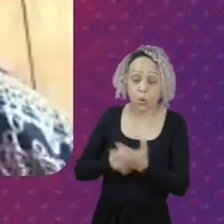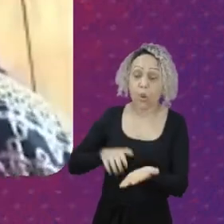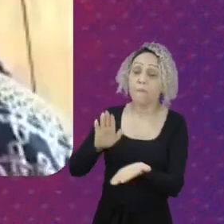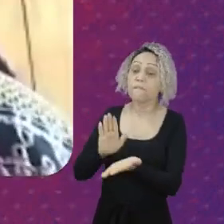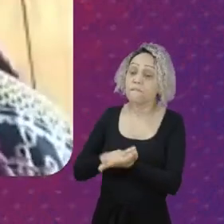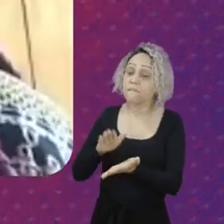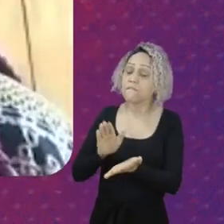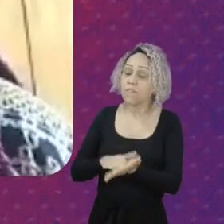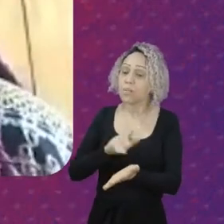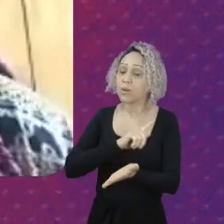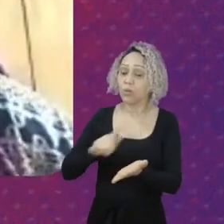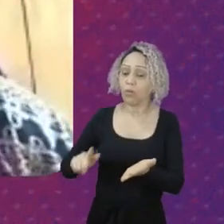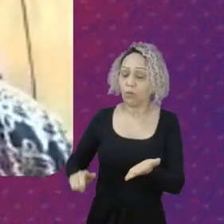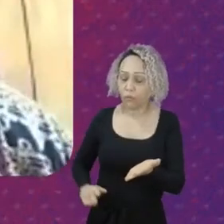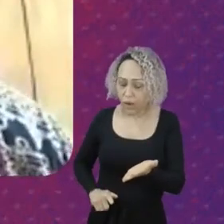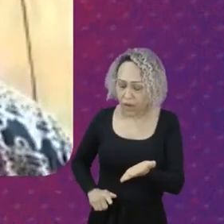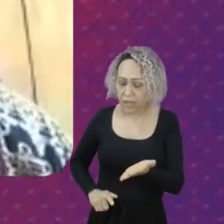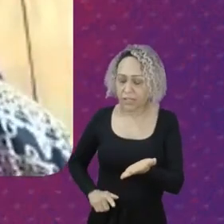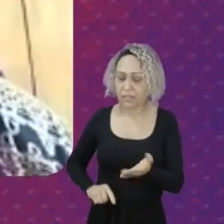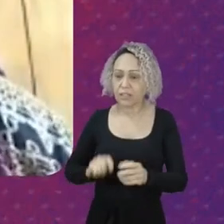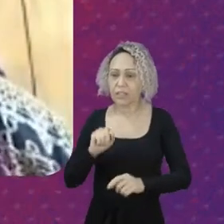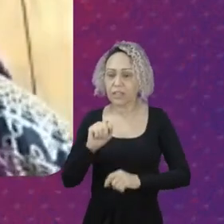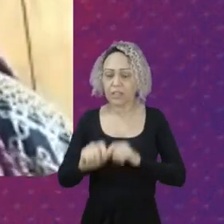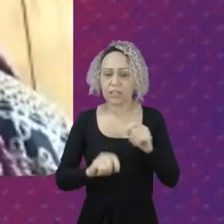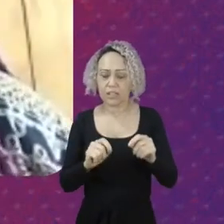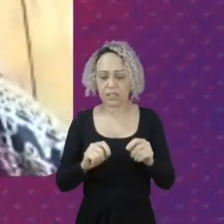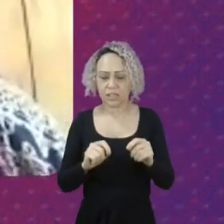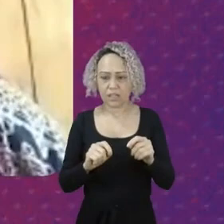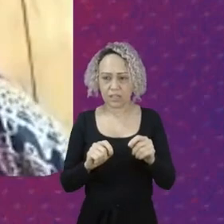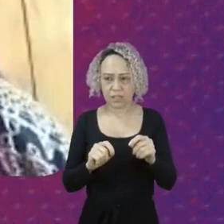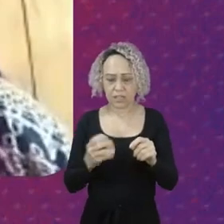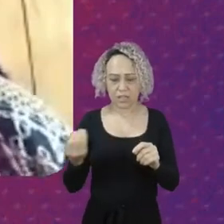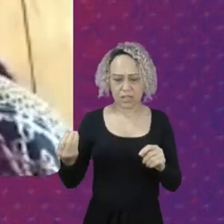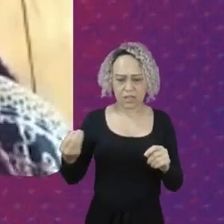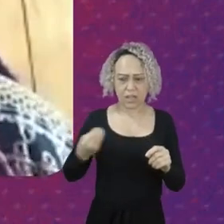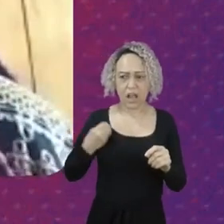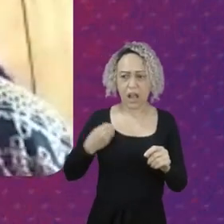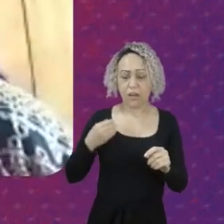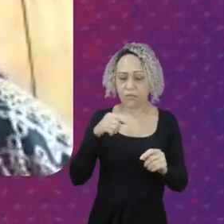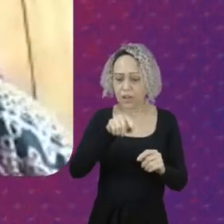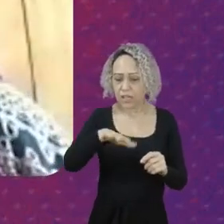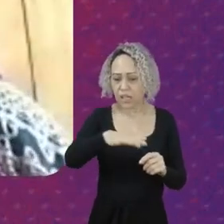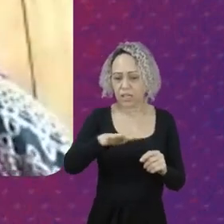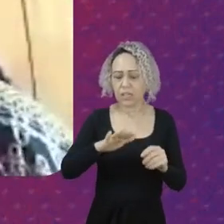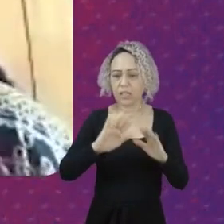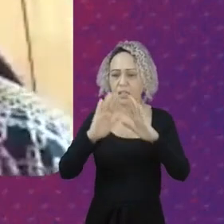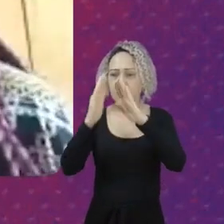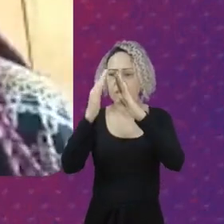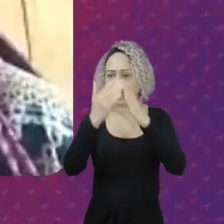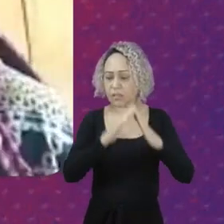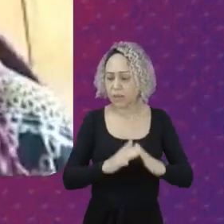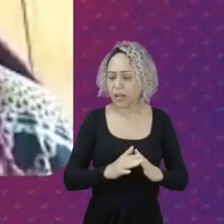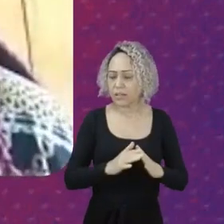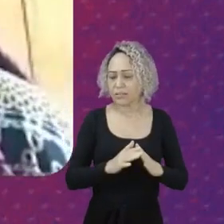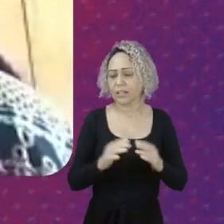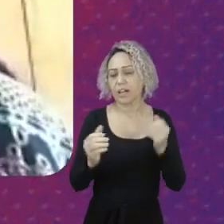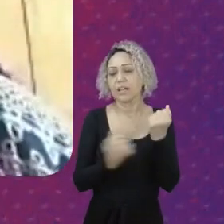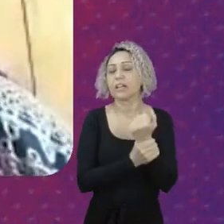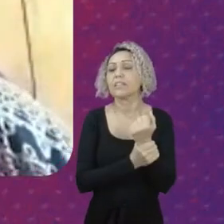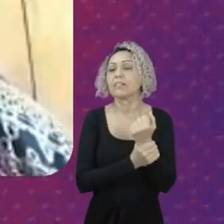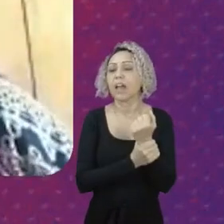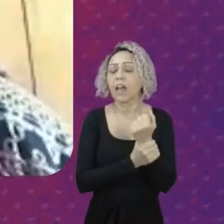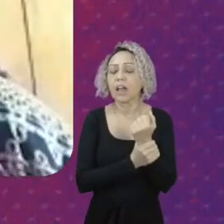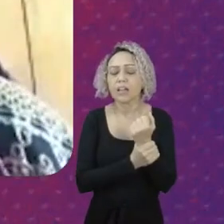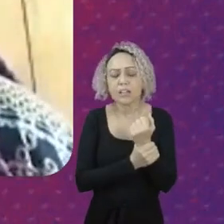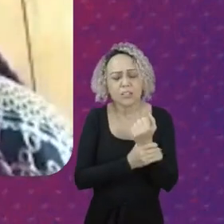garantir, de alguma forma, que a produção de vida nesse espaço ela garanta um mínimo